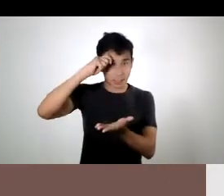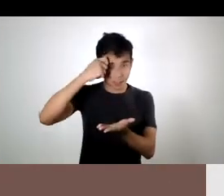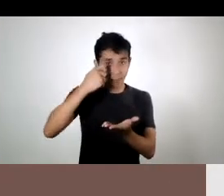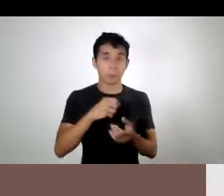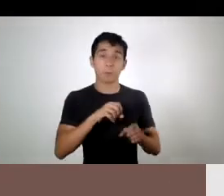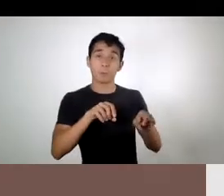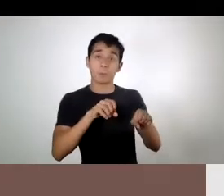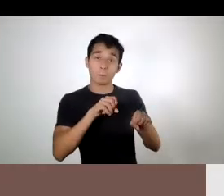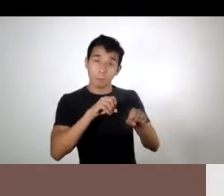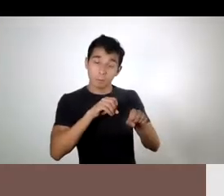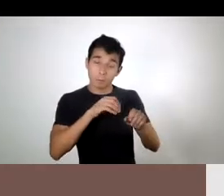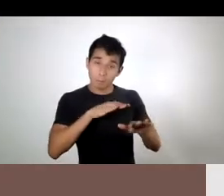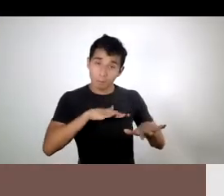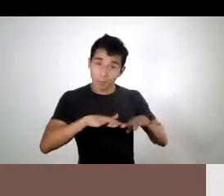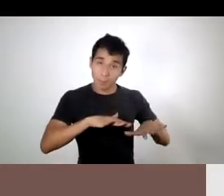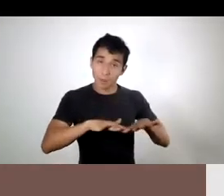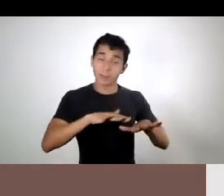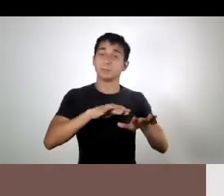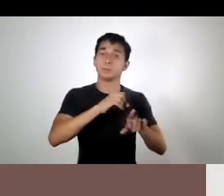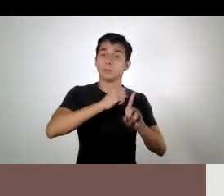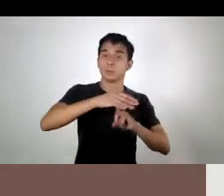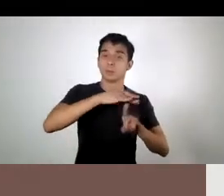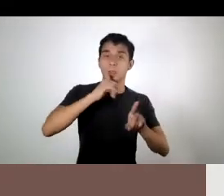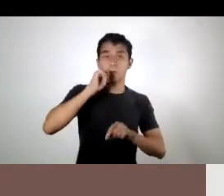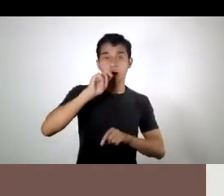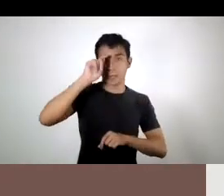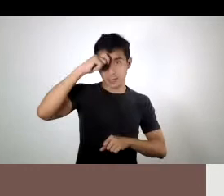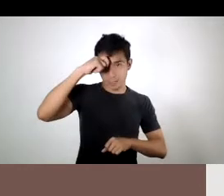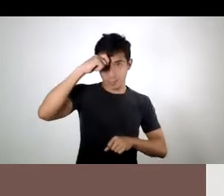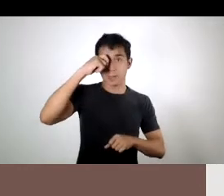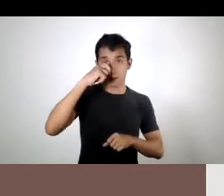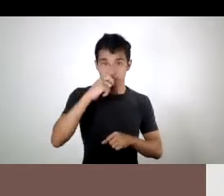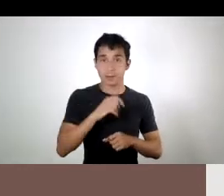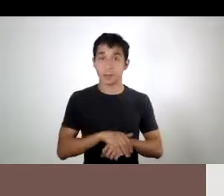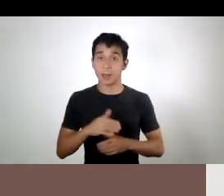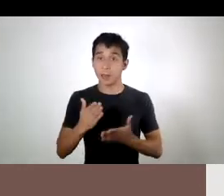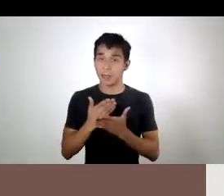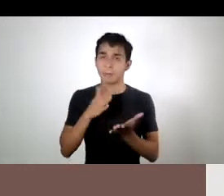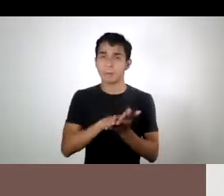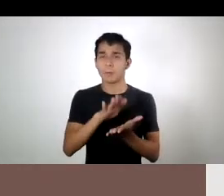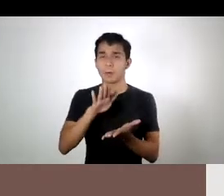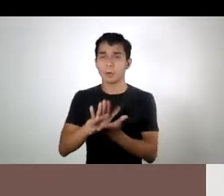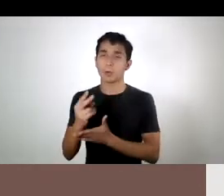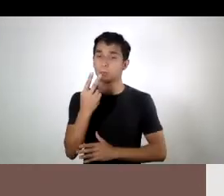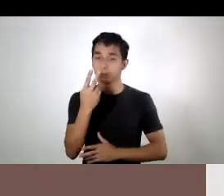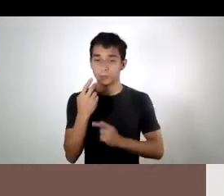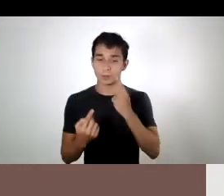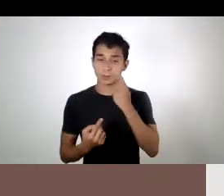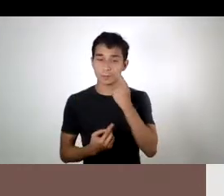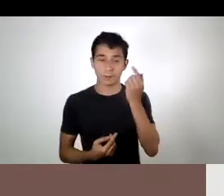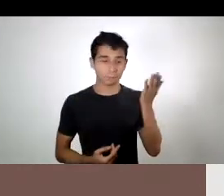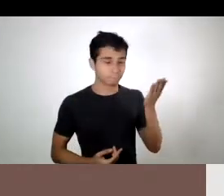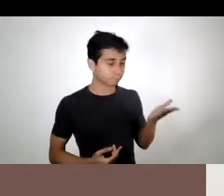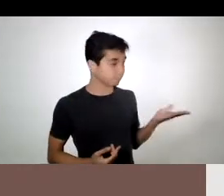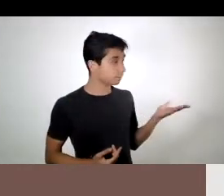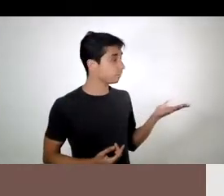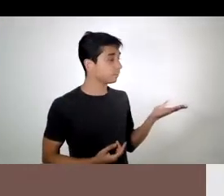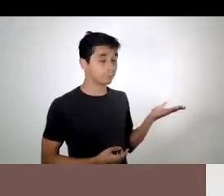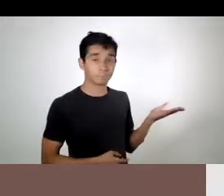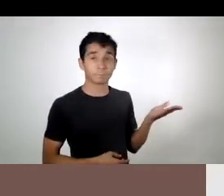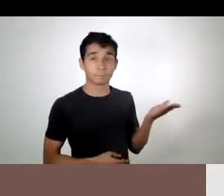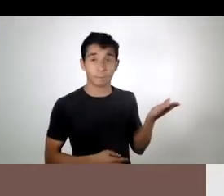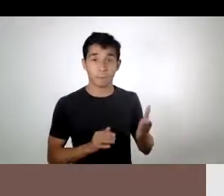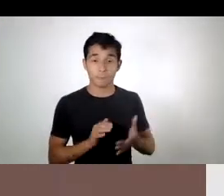mulheres negras e quilombolas. As obras publicadas são Roça é Vida e Práticas Educativas Coletivas